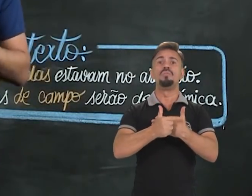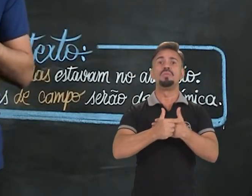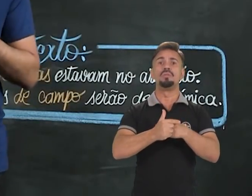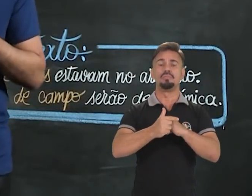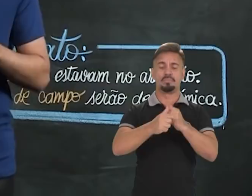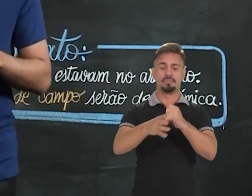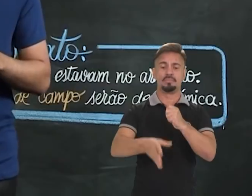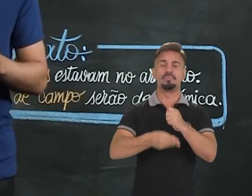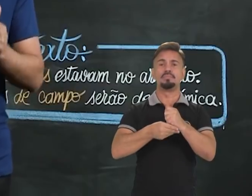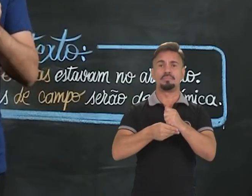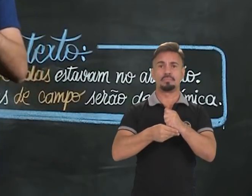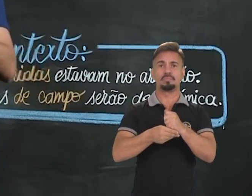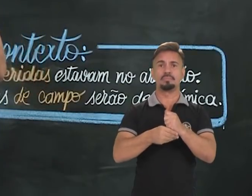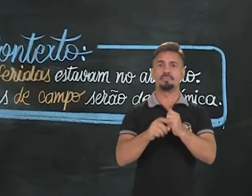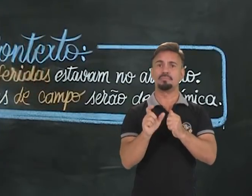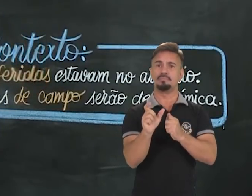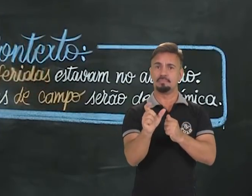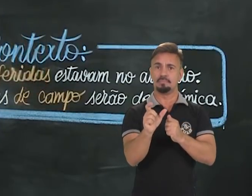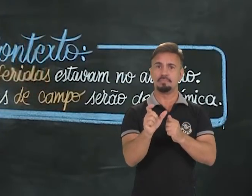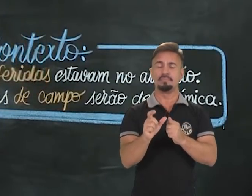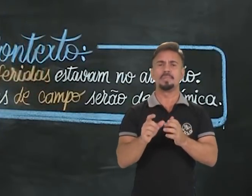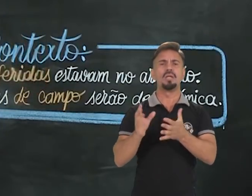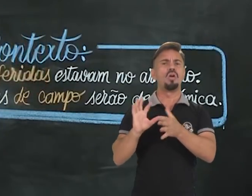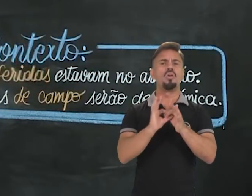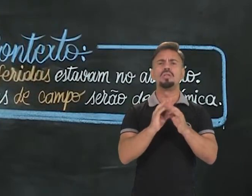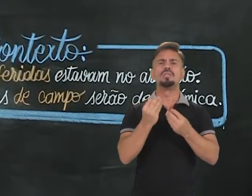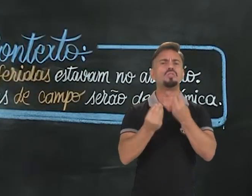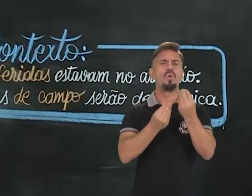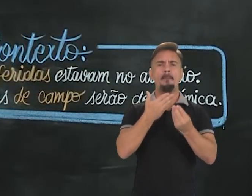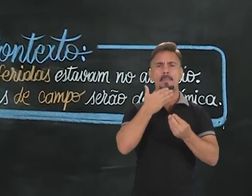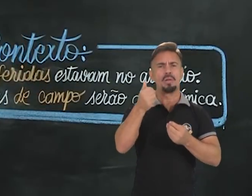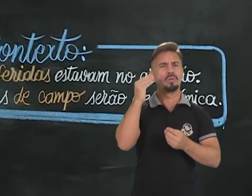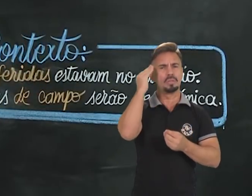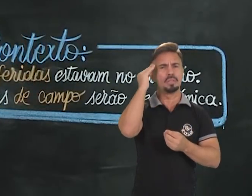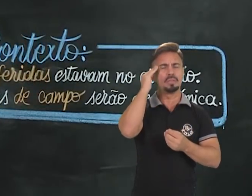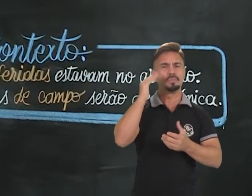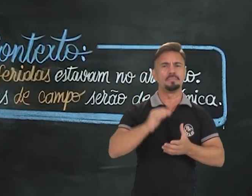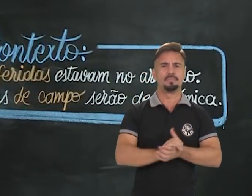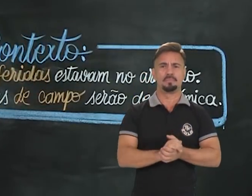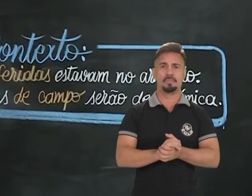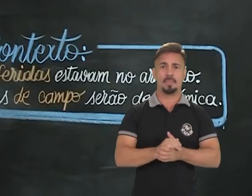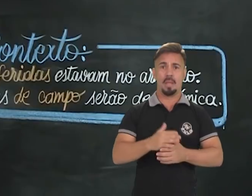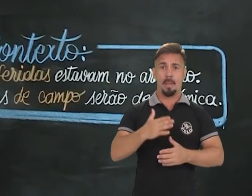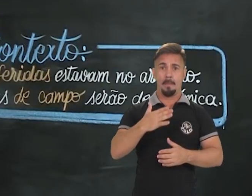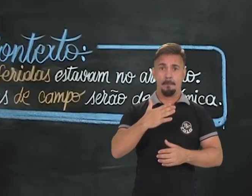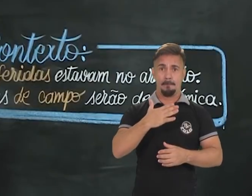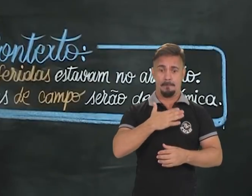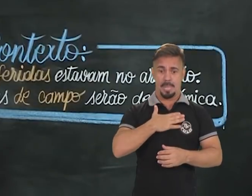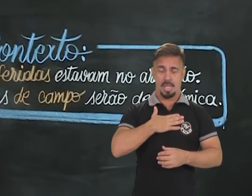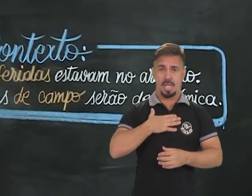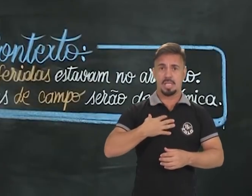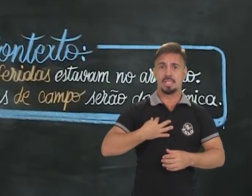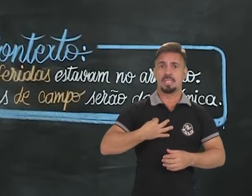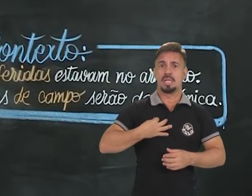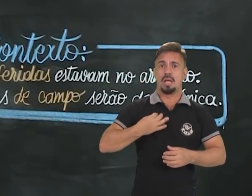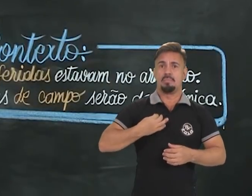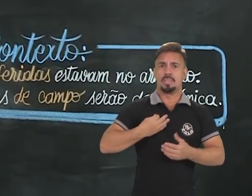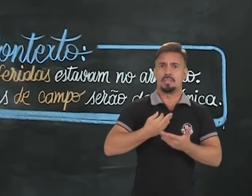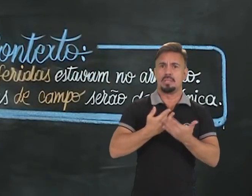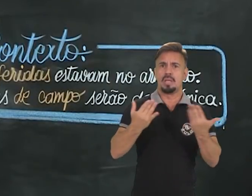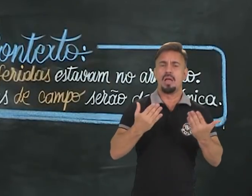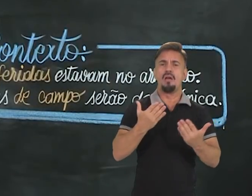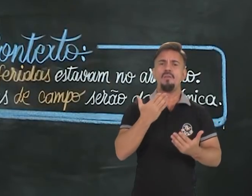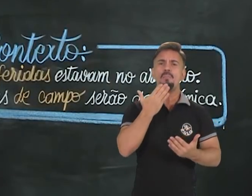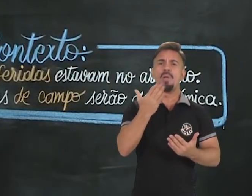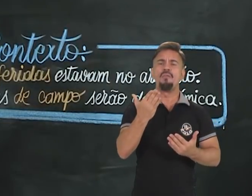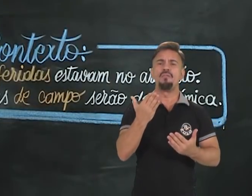adjunto adnominal. Vamos analisar nos contextos para compreender um pouco melhor? Minhas camisas preferidas